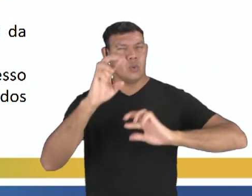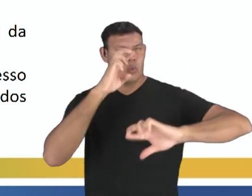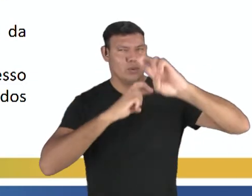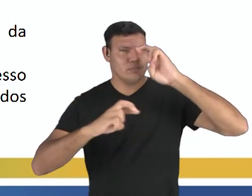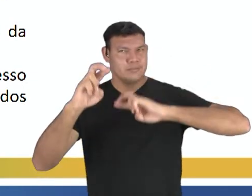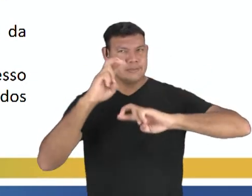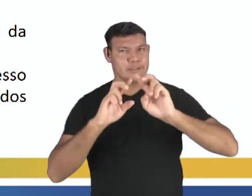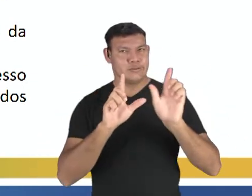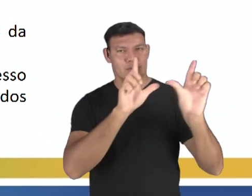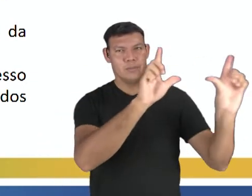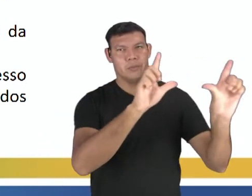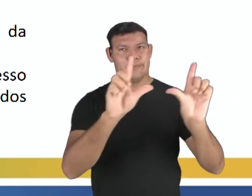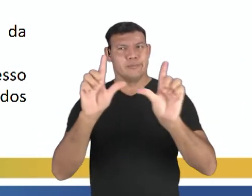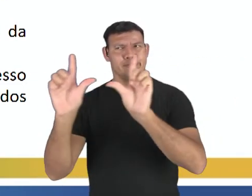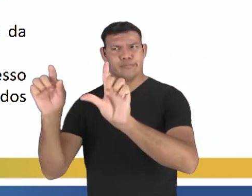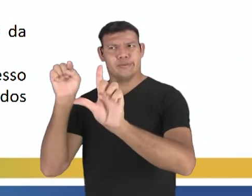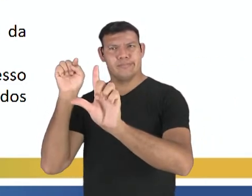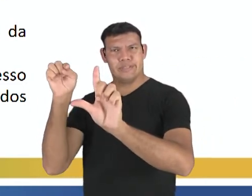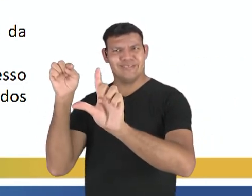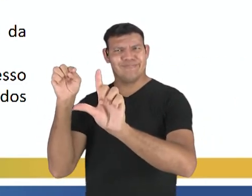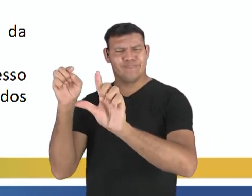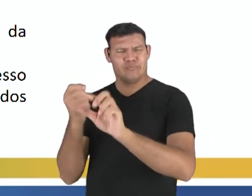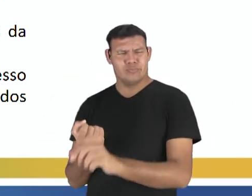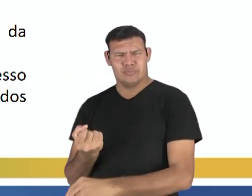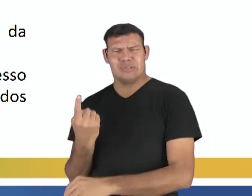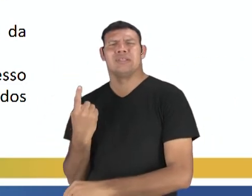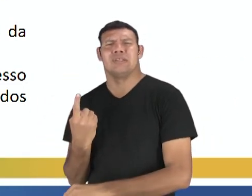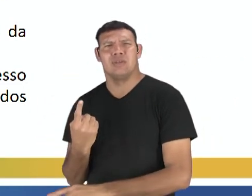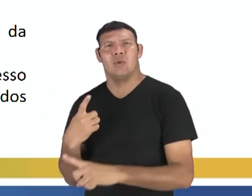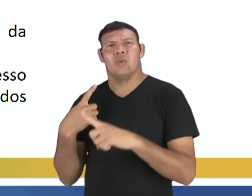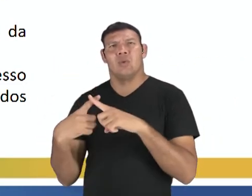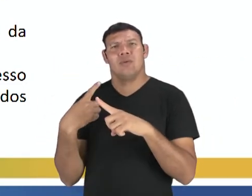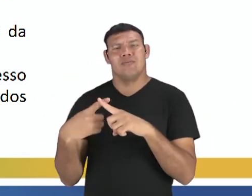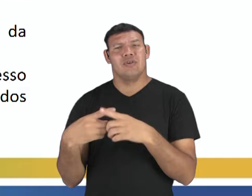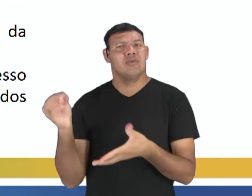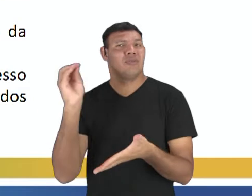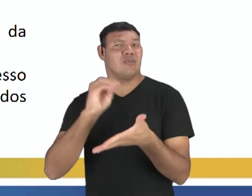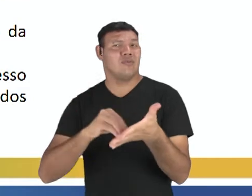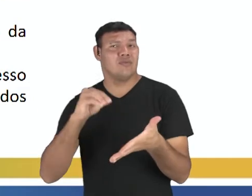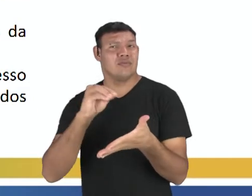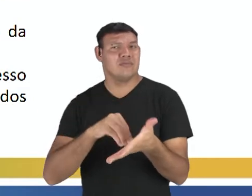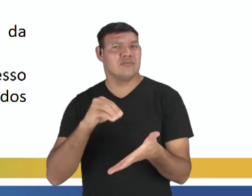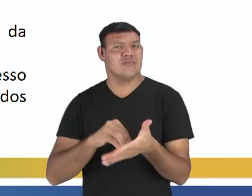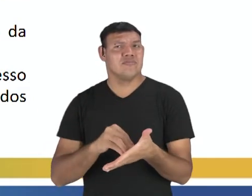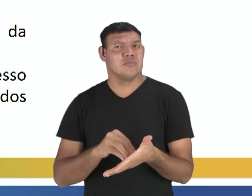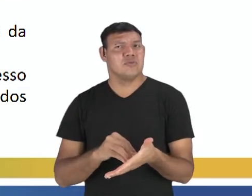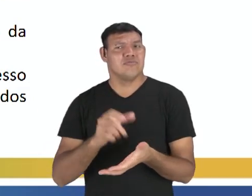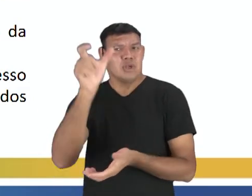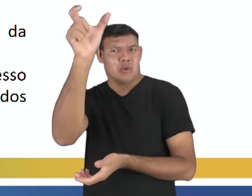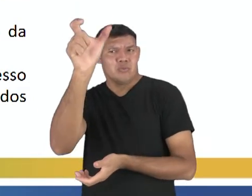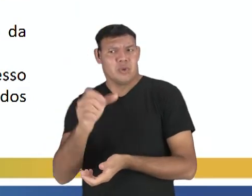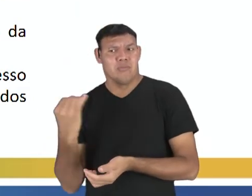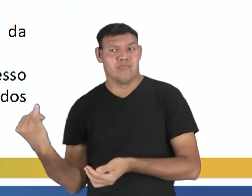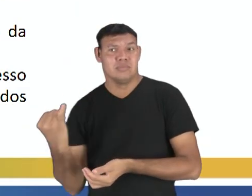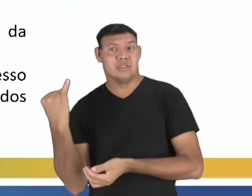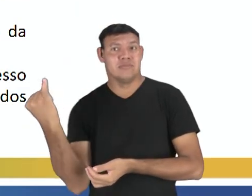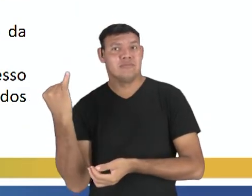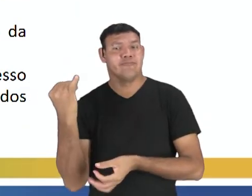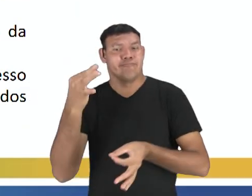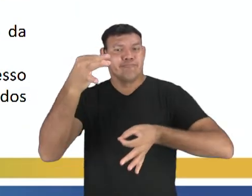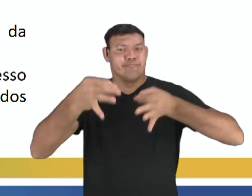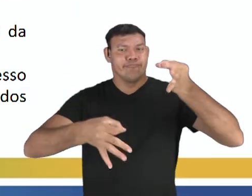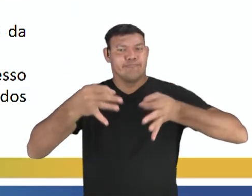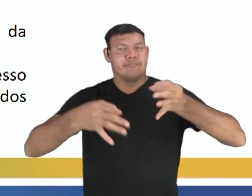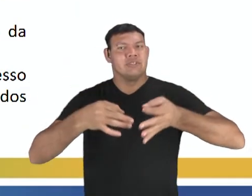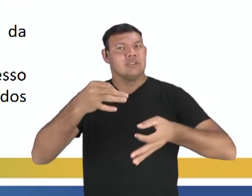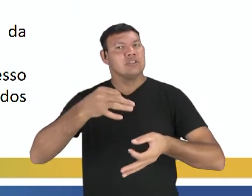fala da tirinha causa um estranhamento, porque assinala a ausência de um elemento fundamental para a instalação de